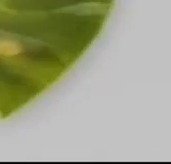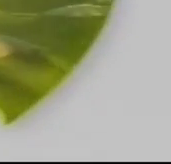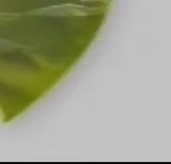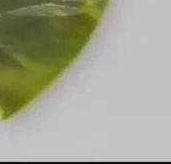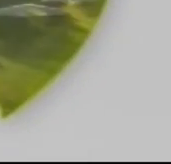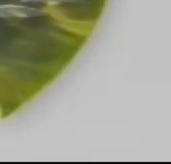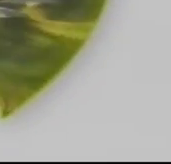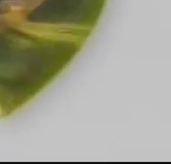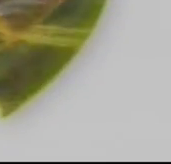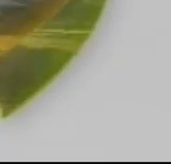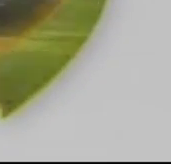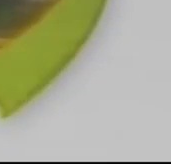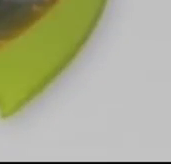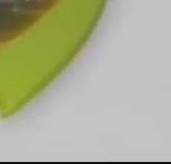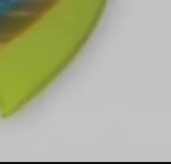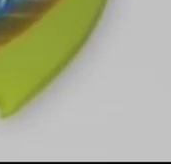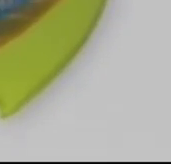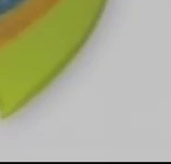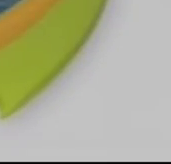Música